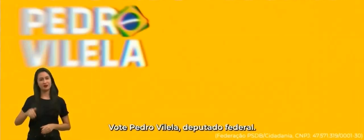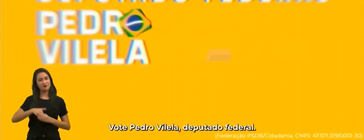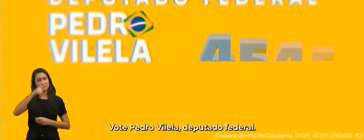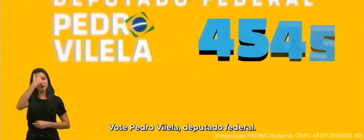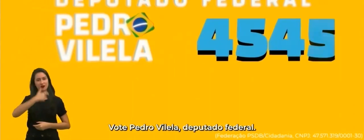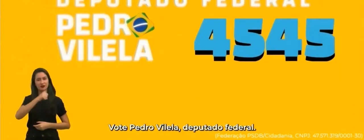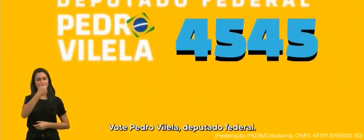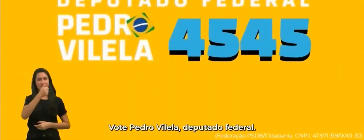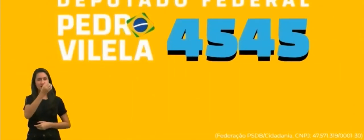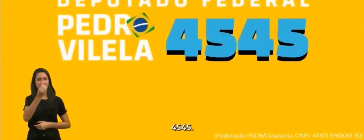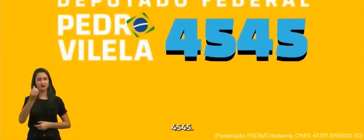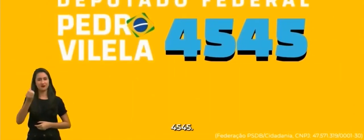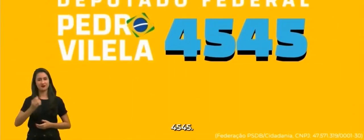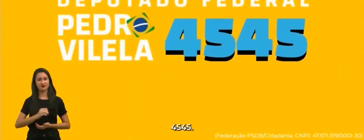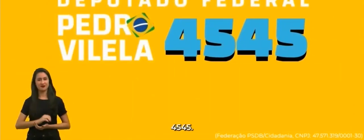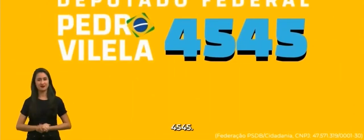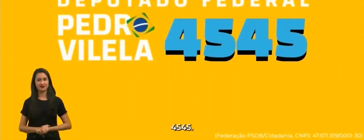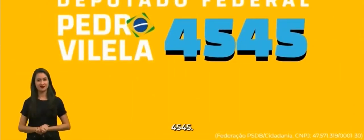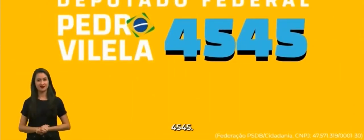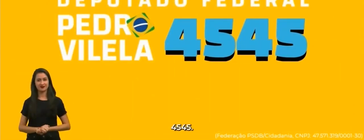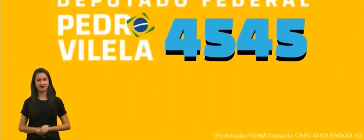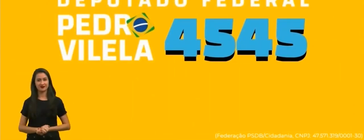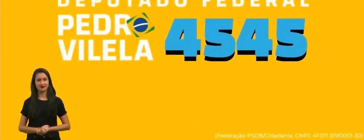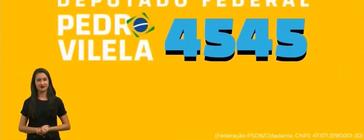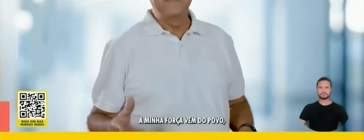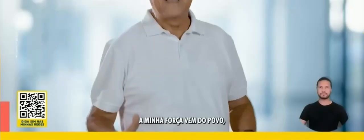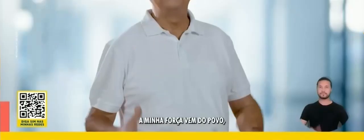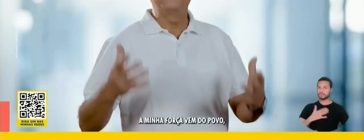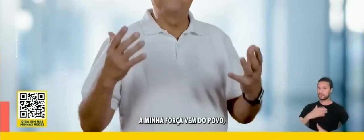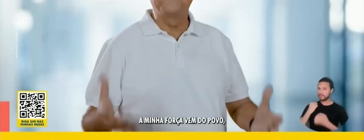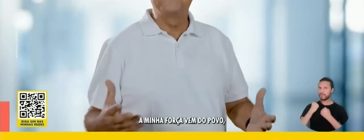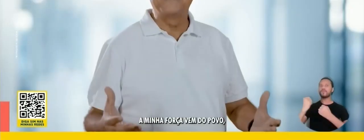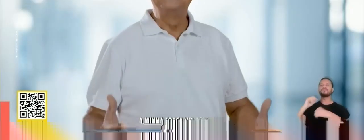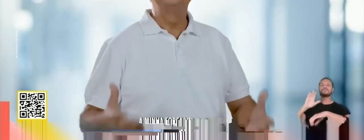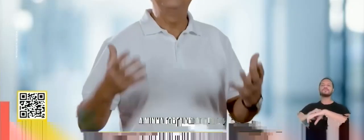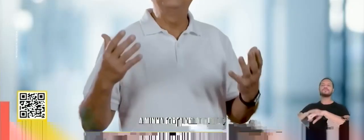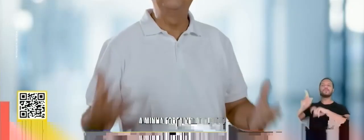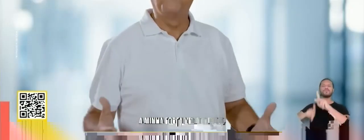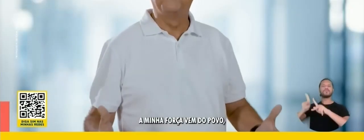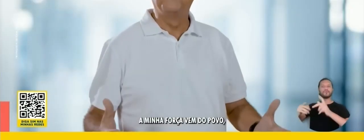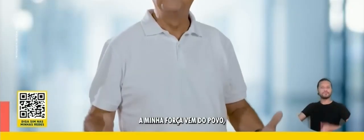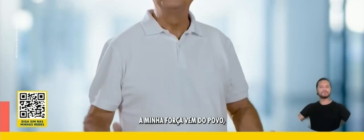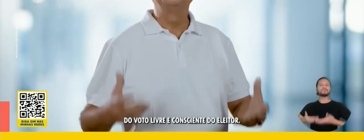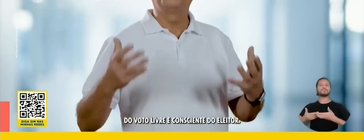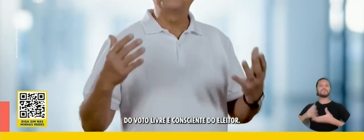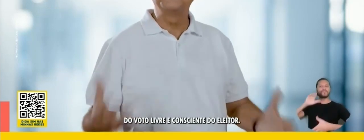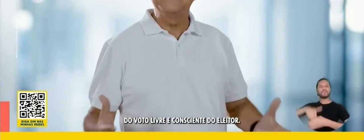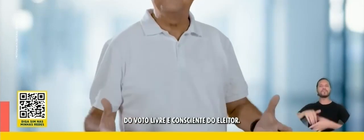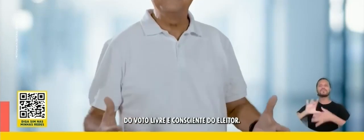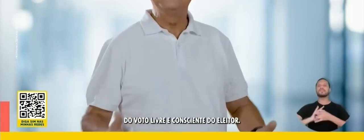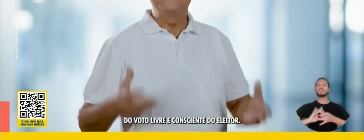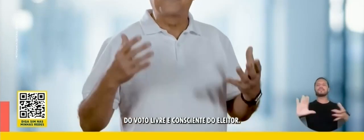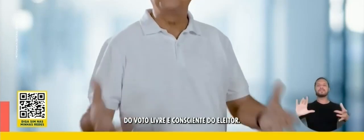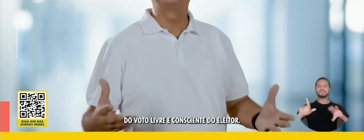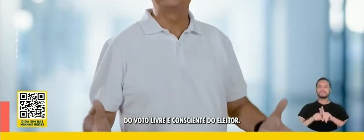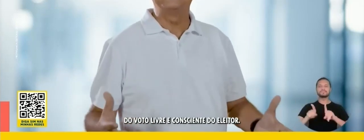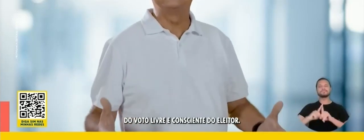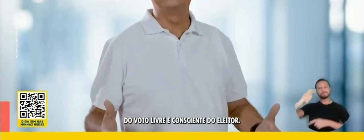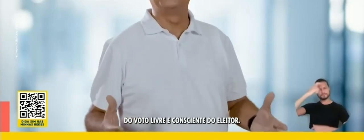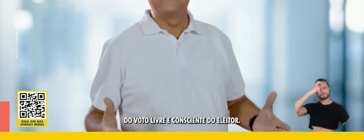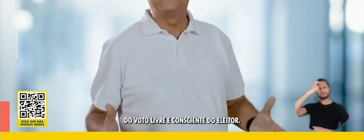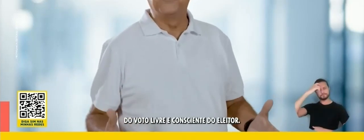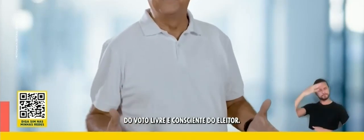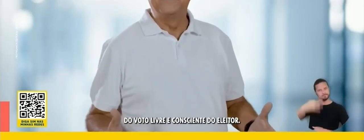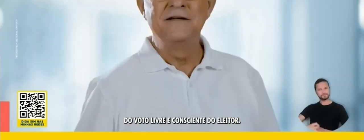Pedro Vilela, deputado federal 4545. A minha força vem do povo, do voto livre e